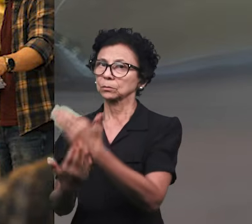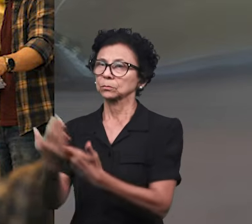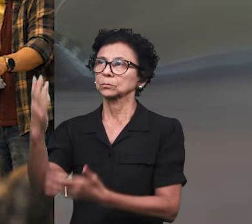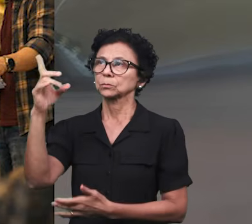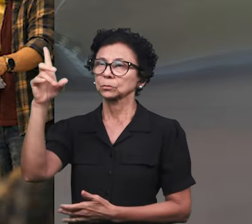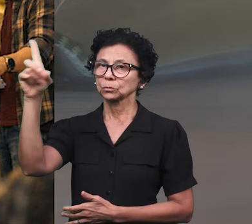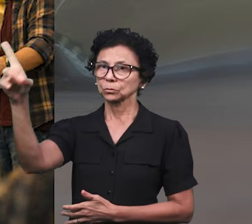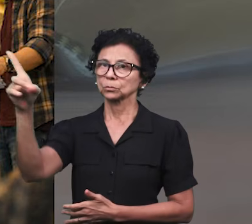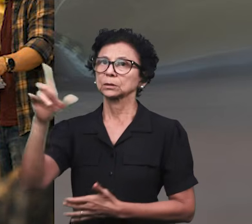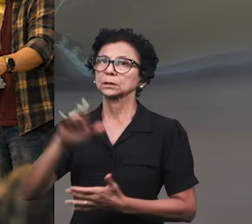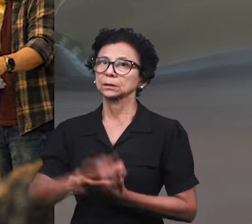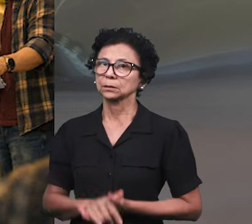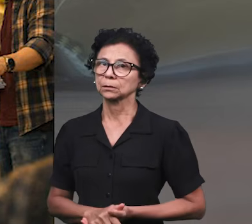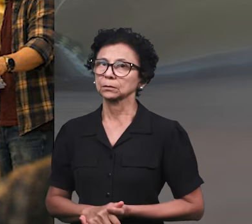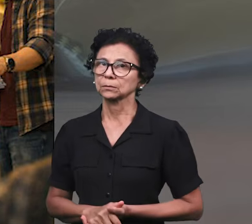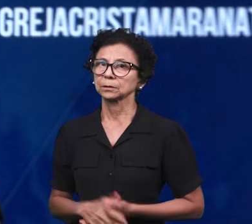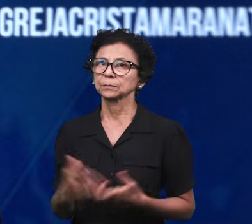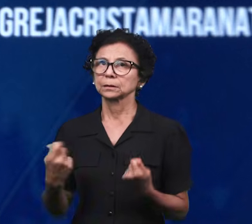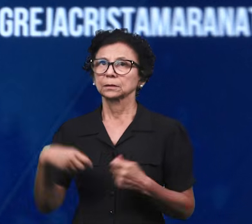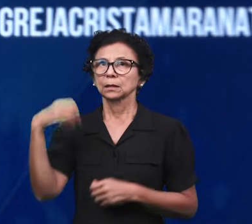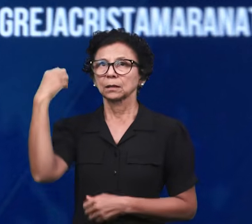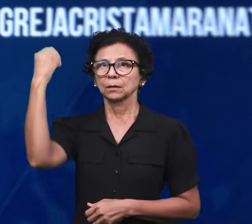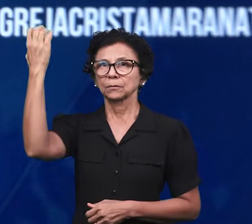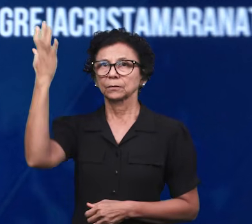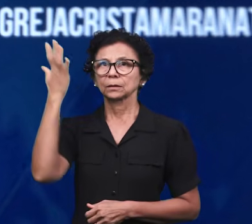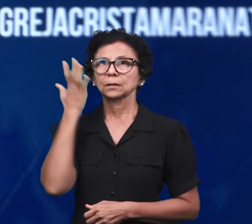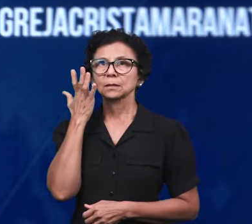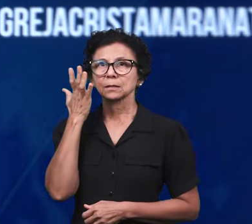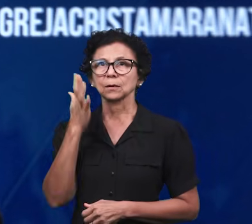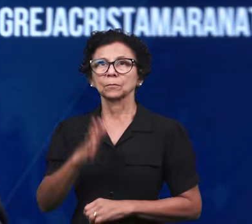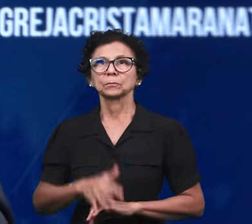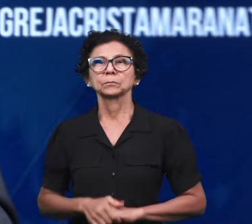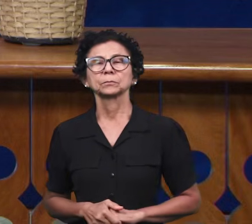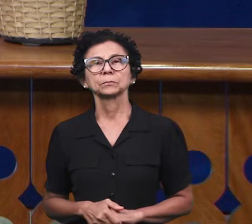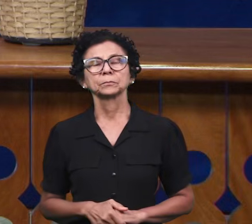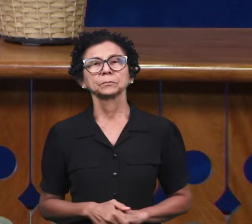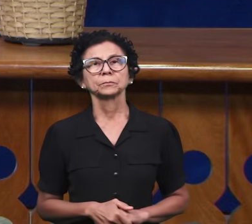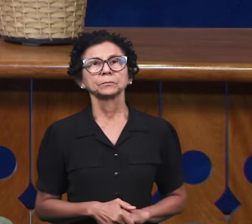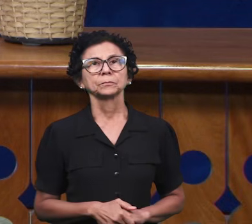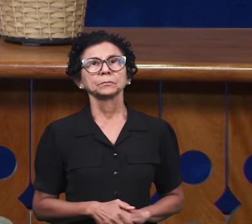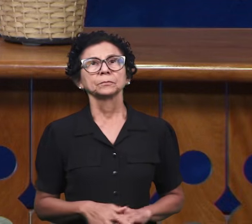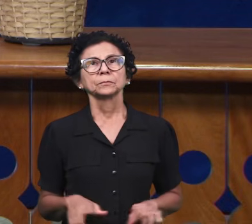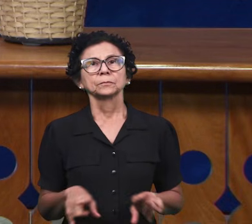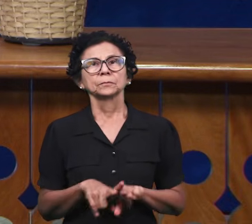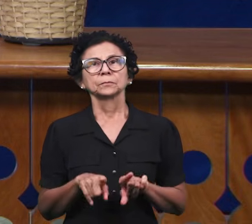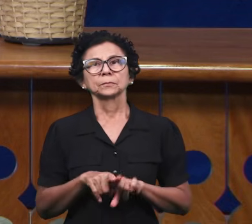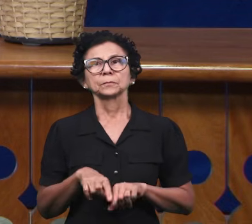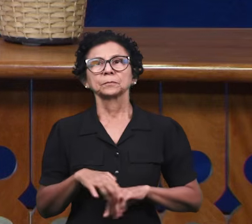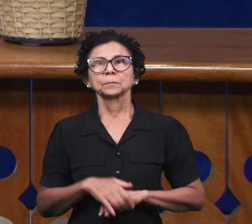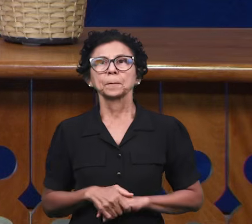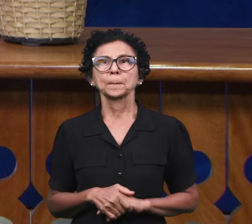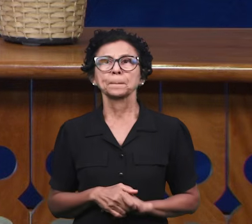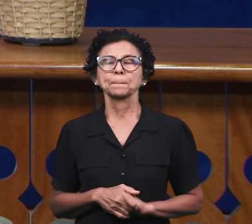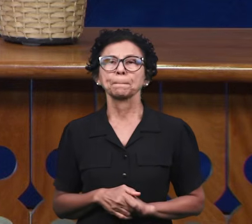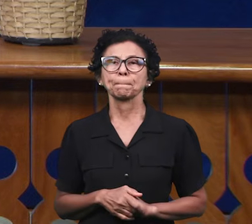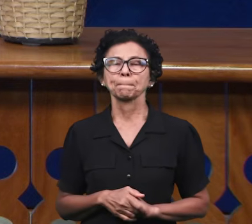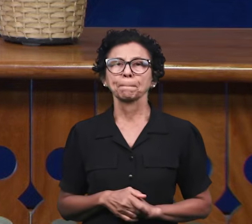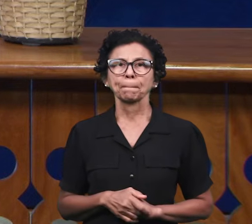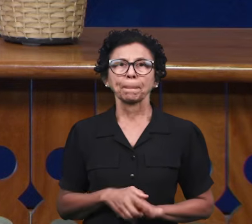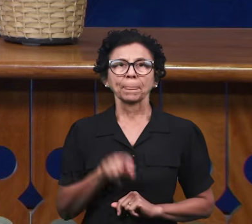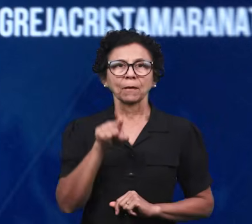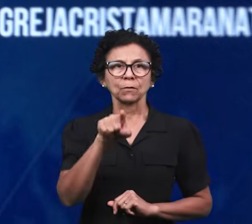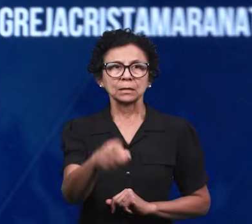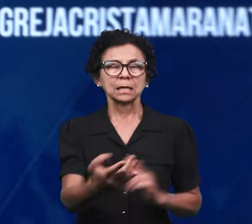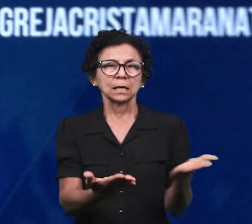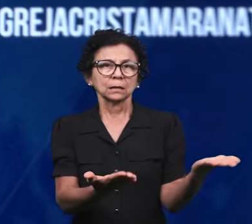e viver revelação. É isso que o Senhor quer da sua vida. Um detalhe ainda, finalizando aqui, não seja, meu